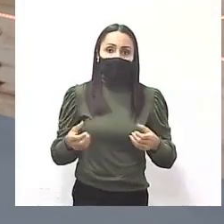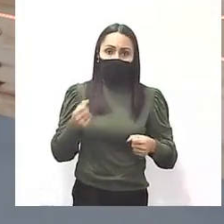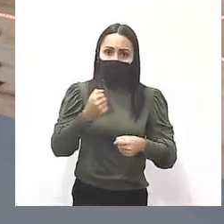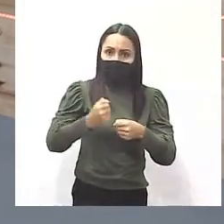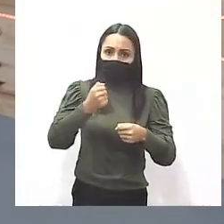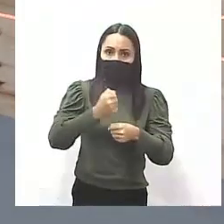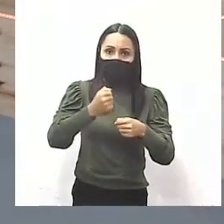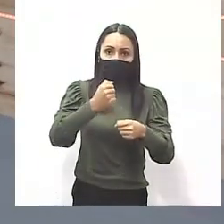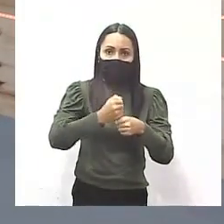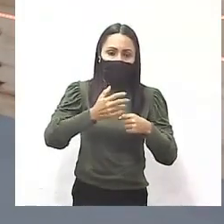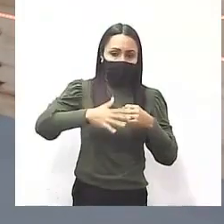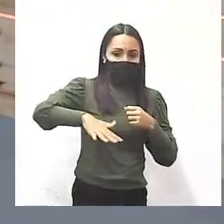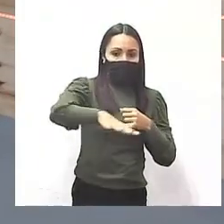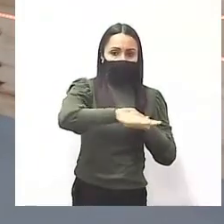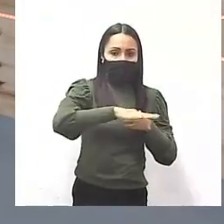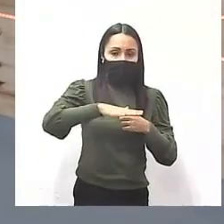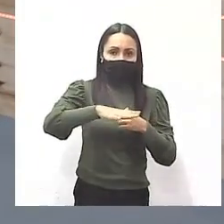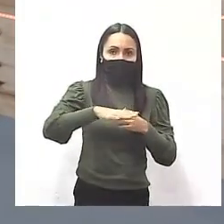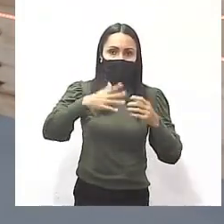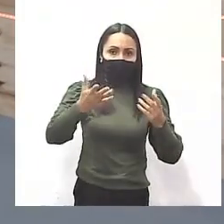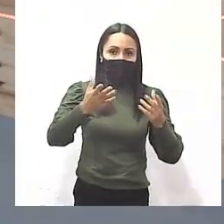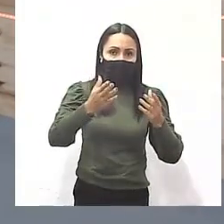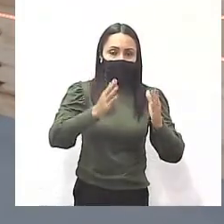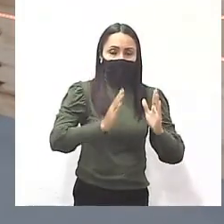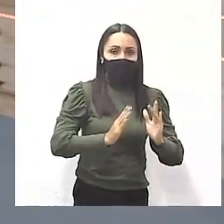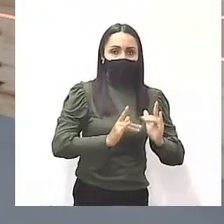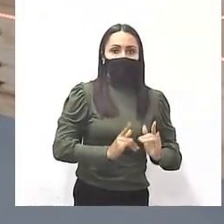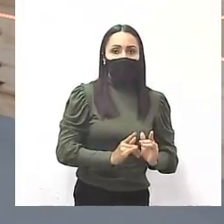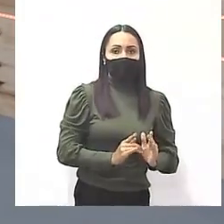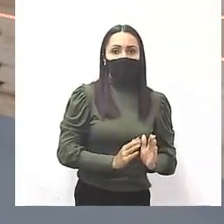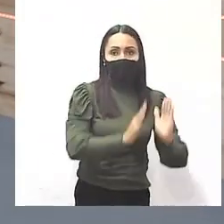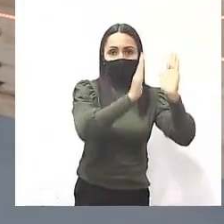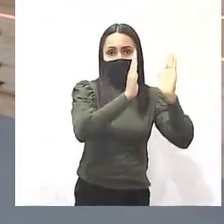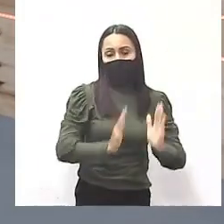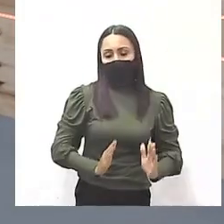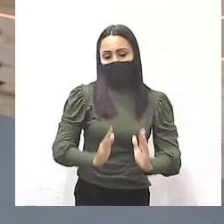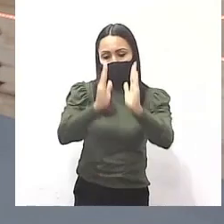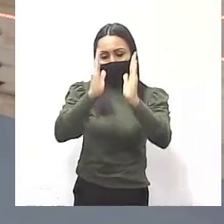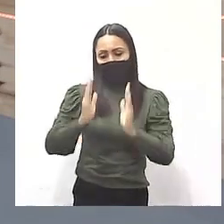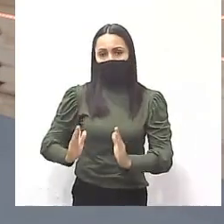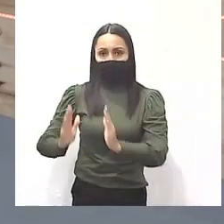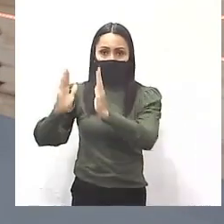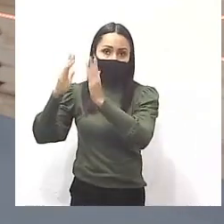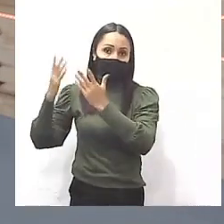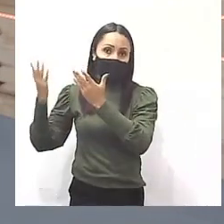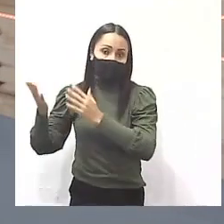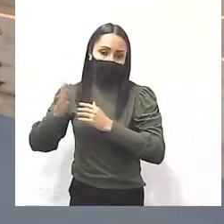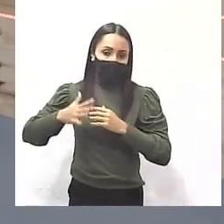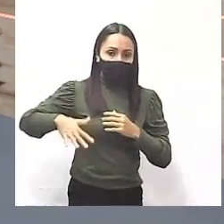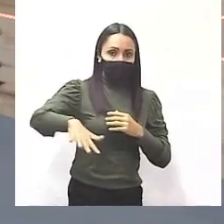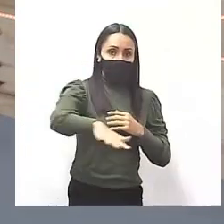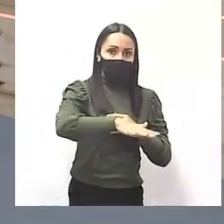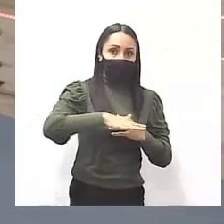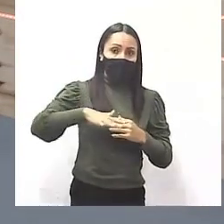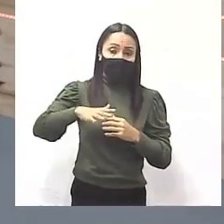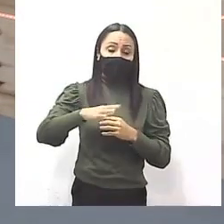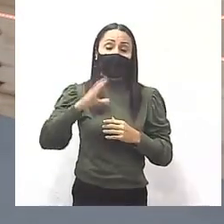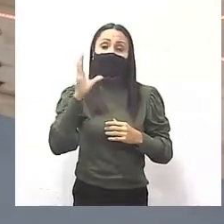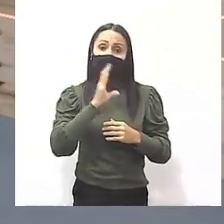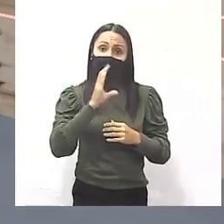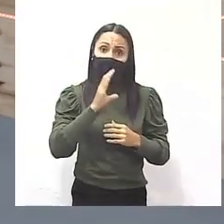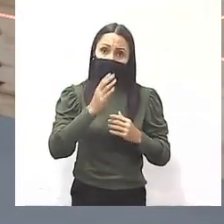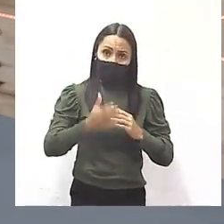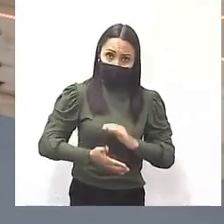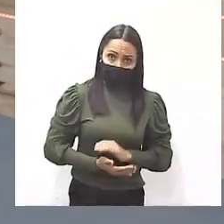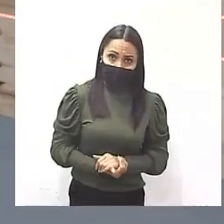cidades, de megalópolis, né? De edifícios, de asfalto, formaram ali as ilhas de calor. E essas ilhas de calor,